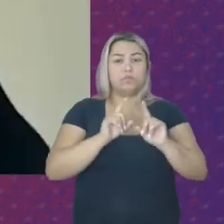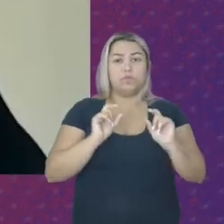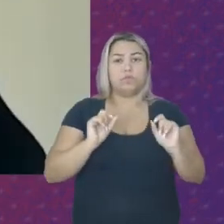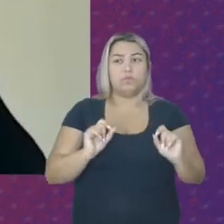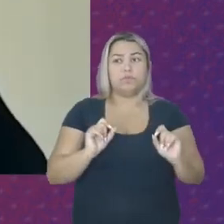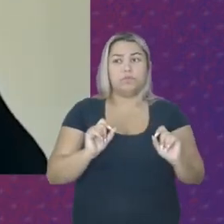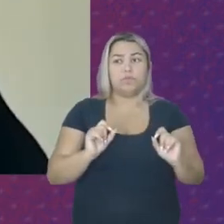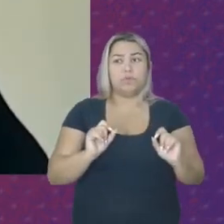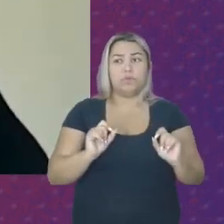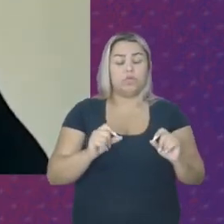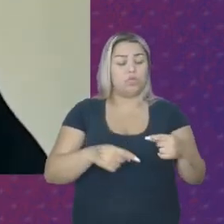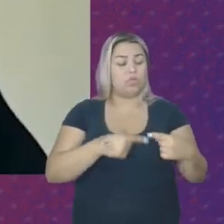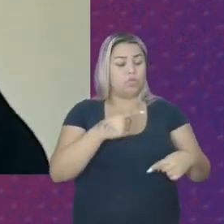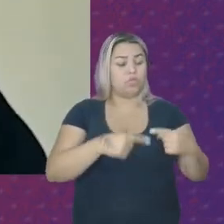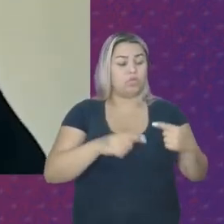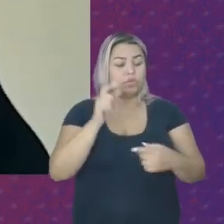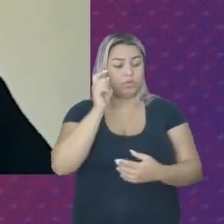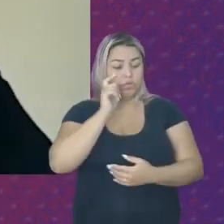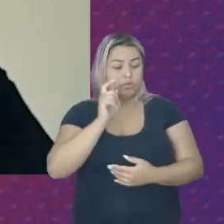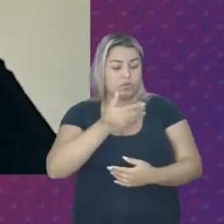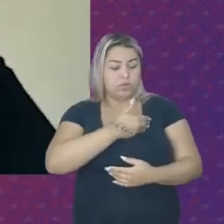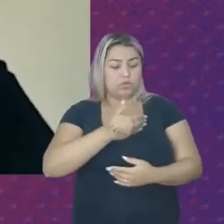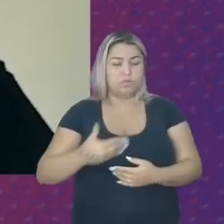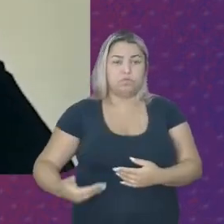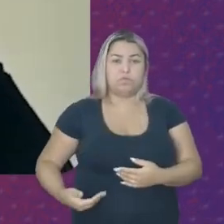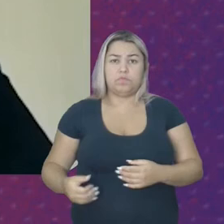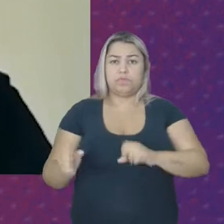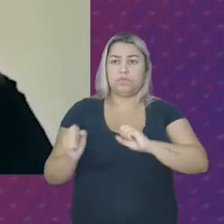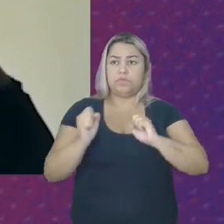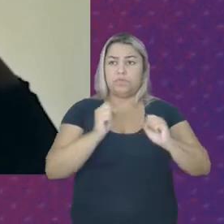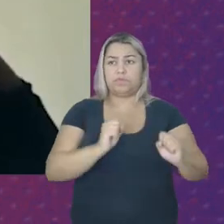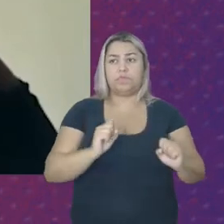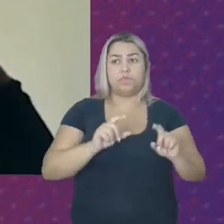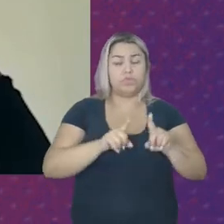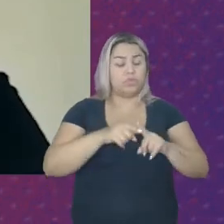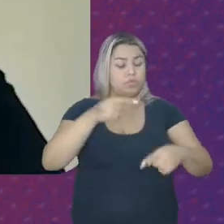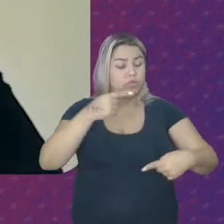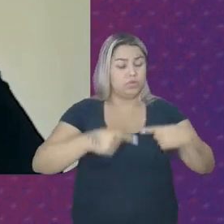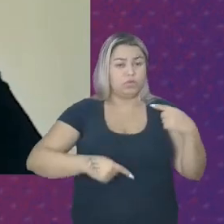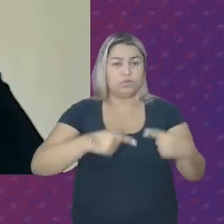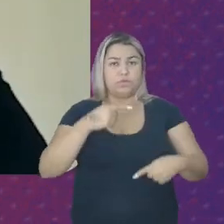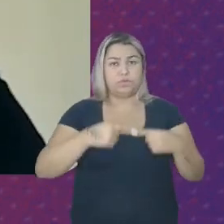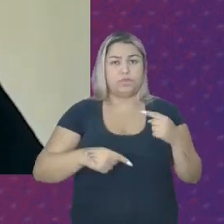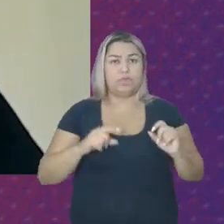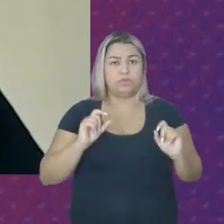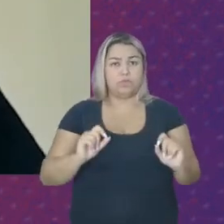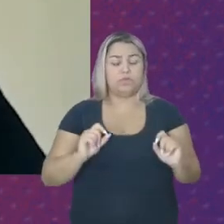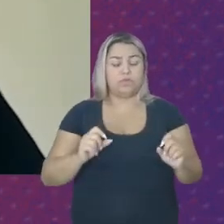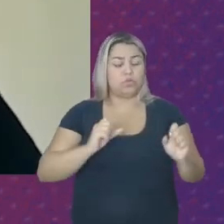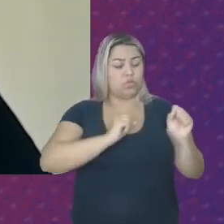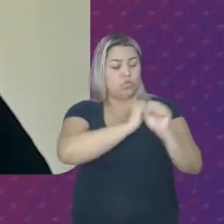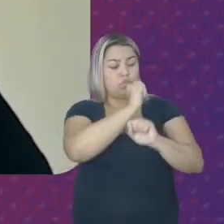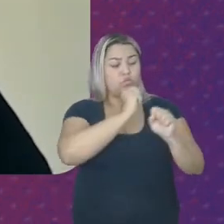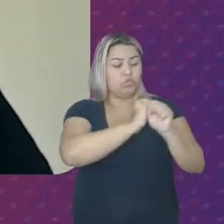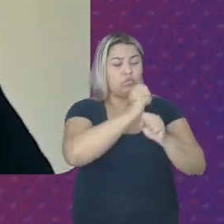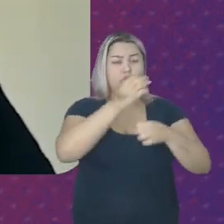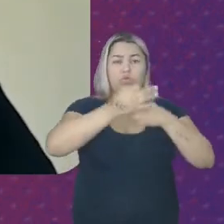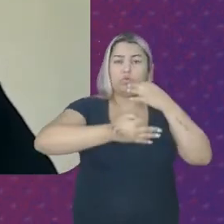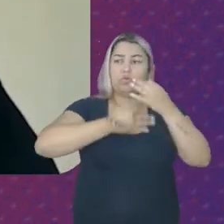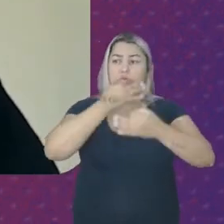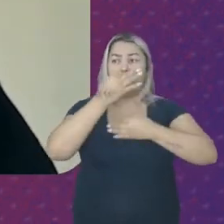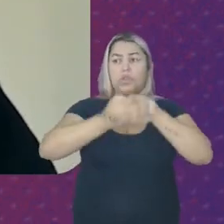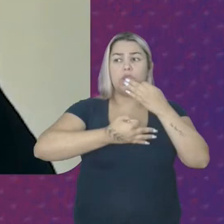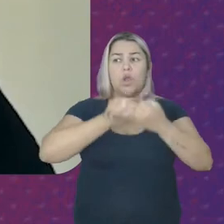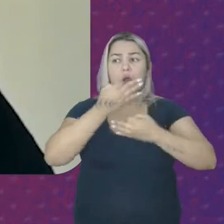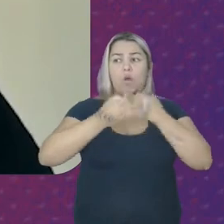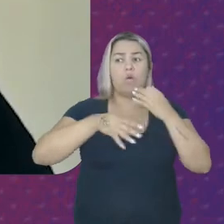que um conteúdo político de interesse público pode gerar para a sua rede, esse debate, essa construção de opinião,